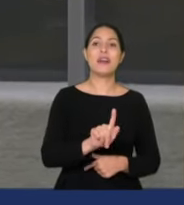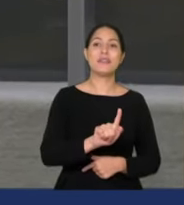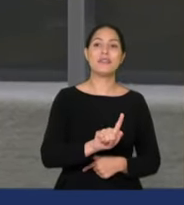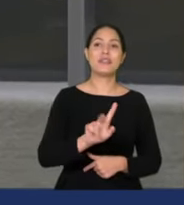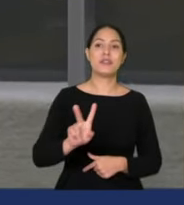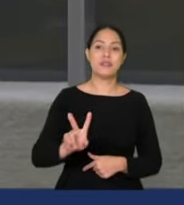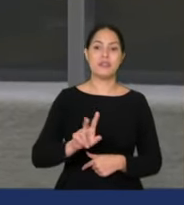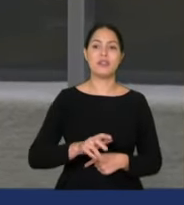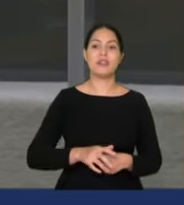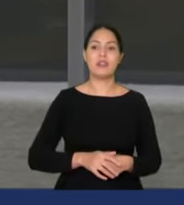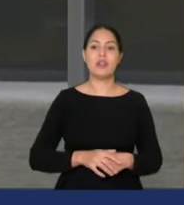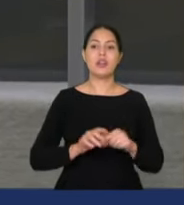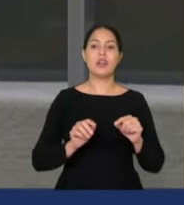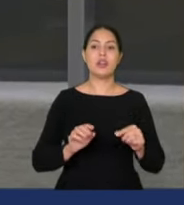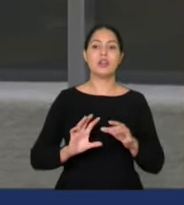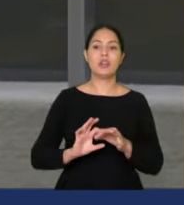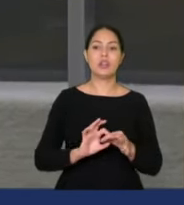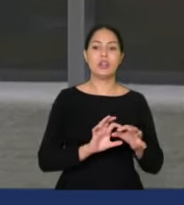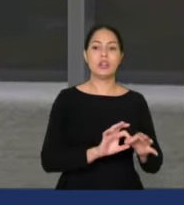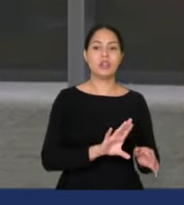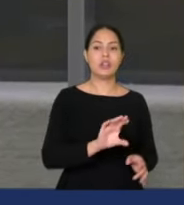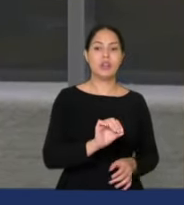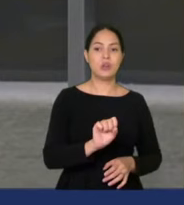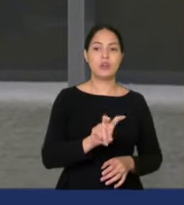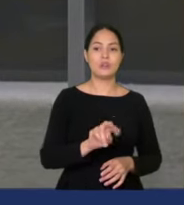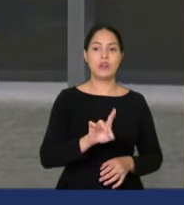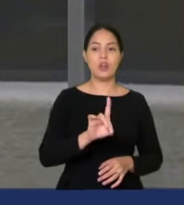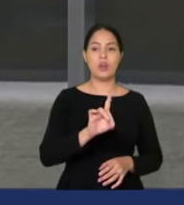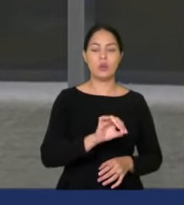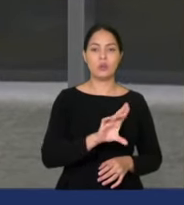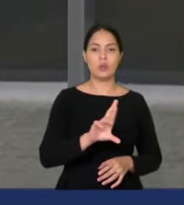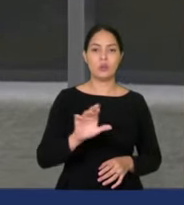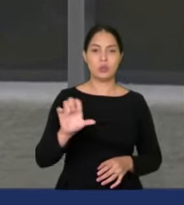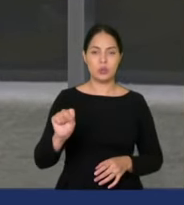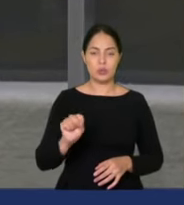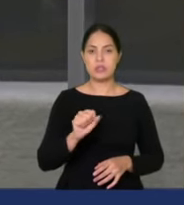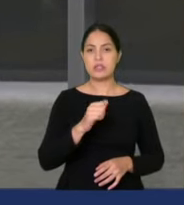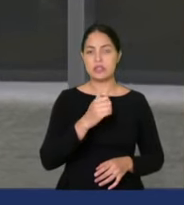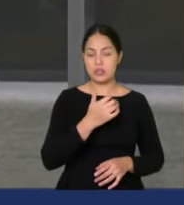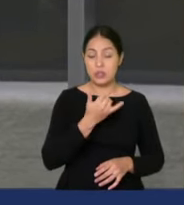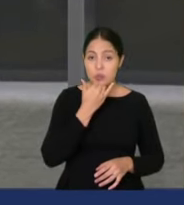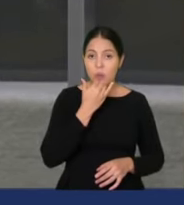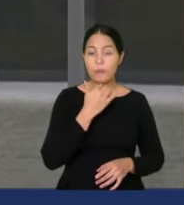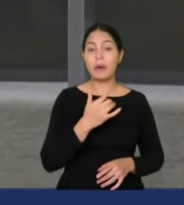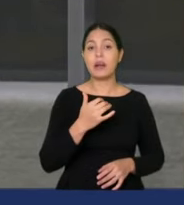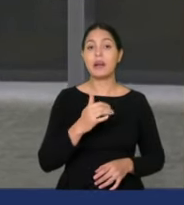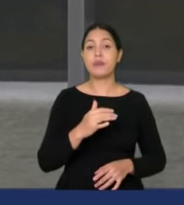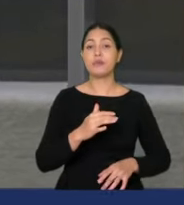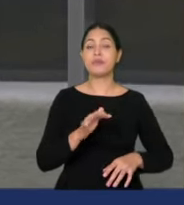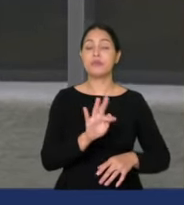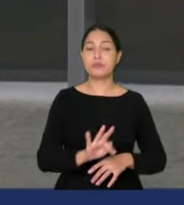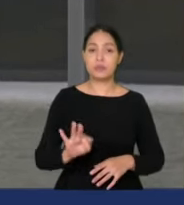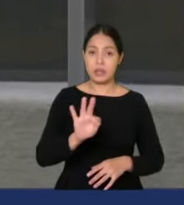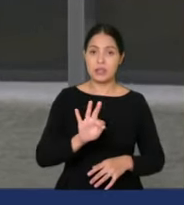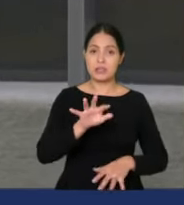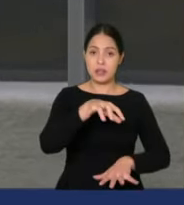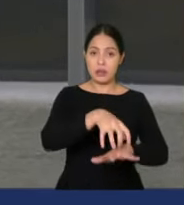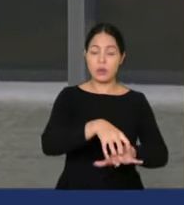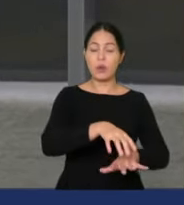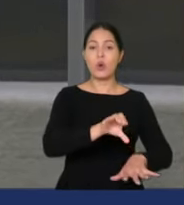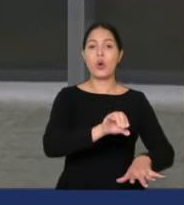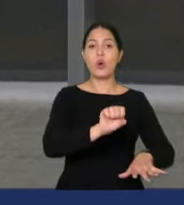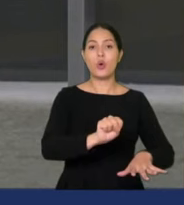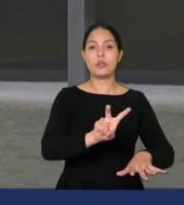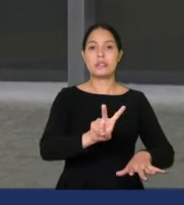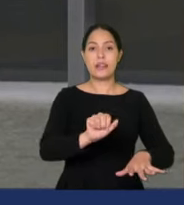luta pela saúde, ciência e cidadania. Dizer que também o processo de precificação